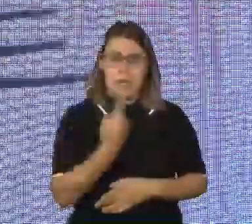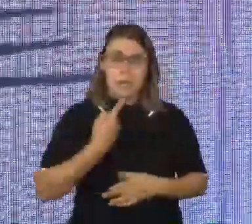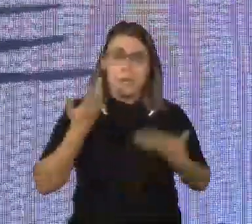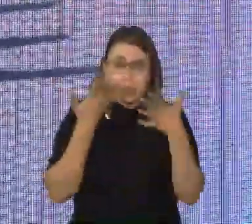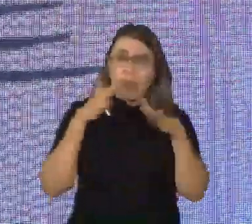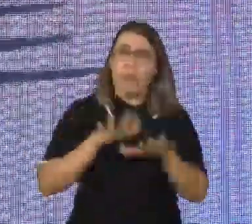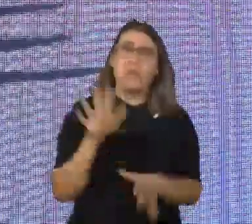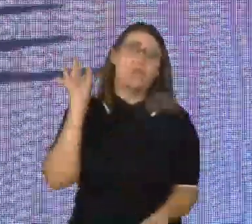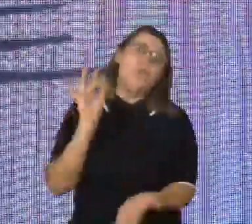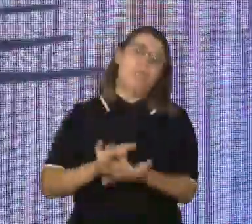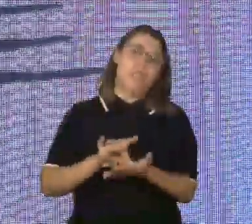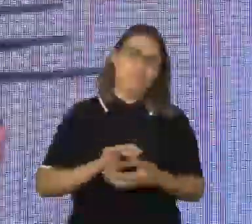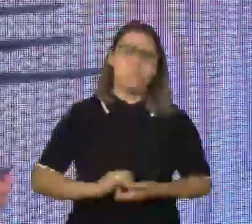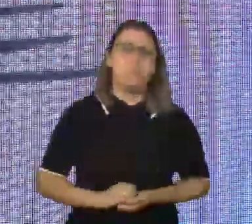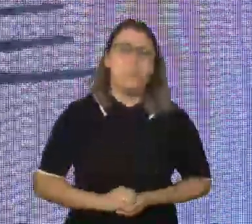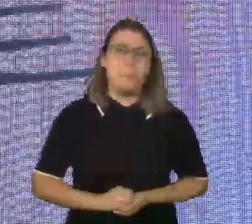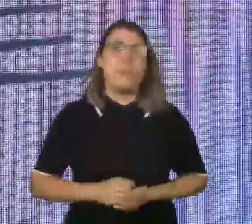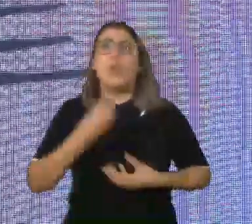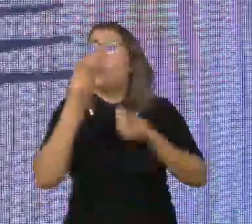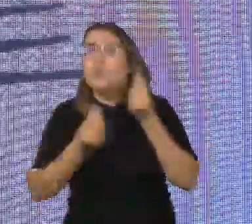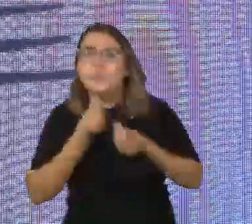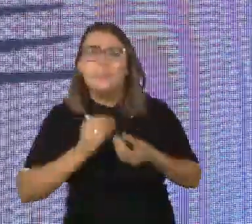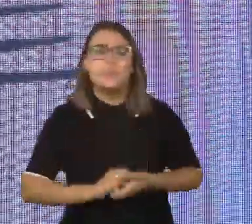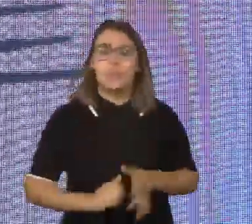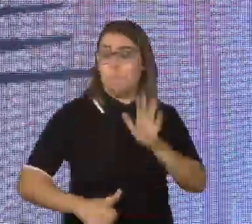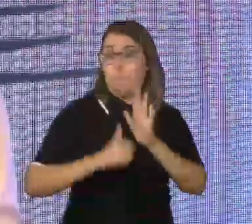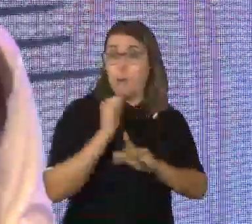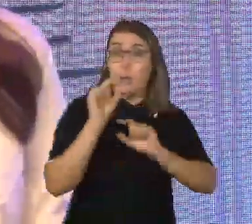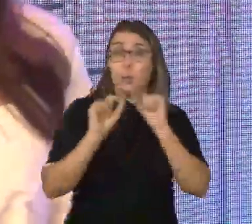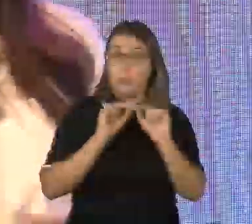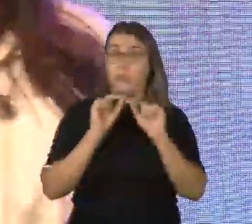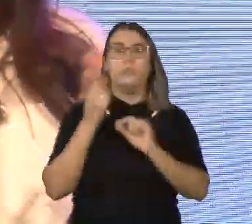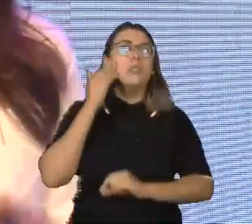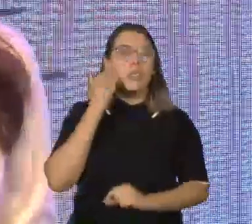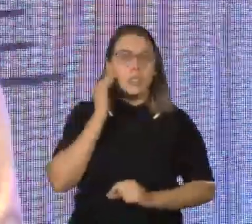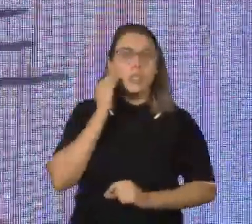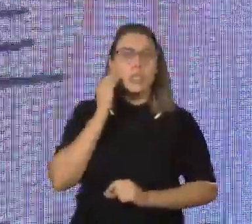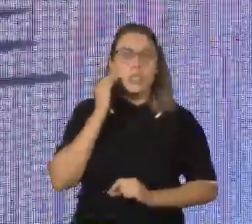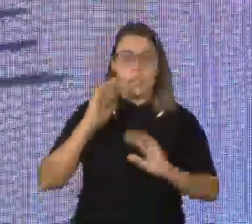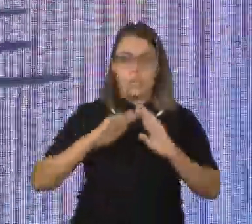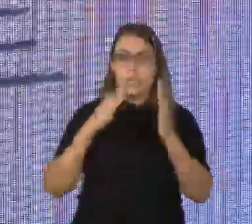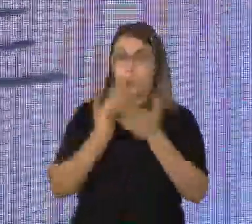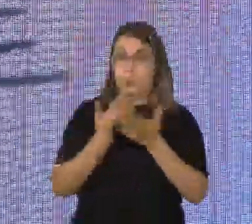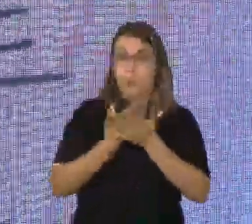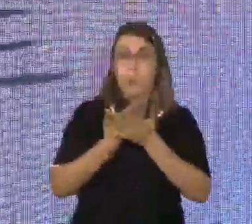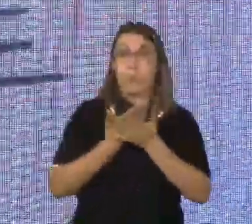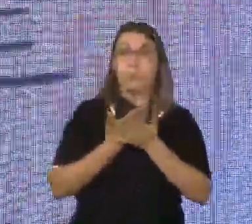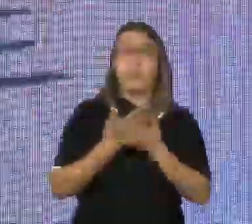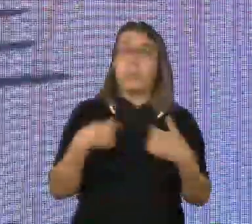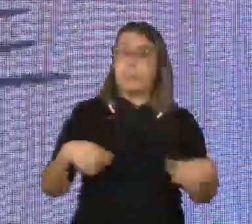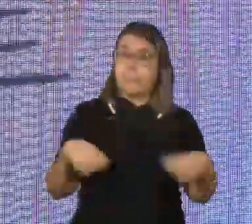as crianças dentro da sua grade. Como? Primeiro, a gente precisa entender que a escola ela tem que fazer